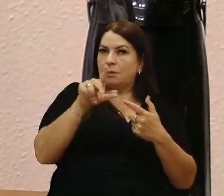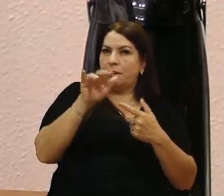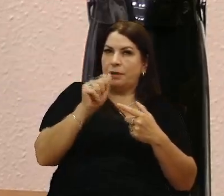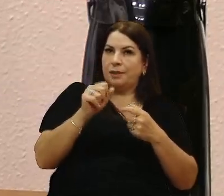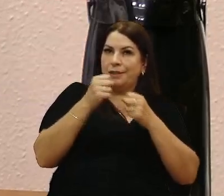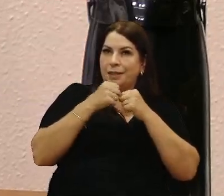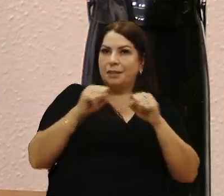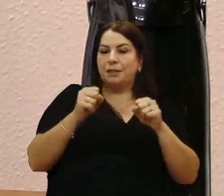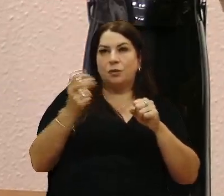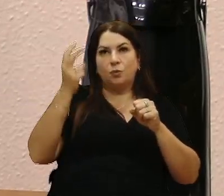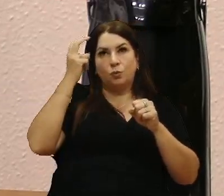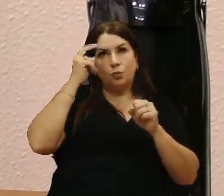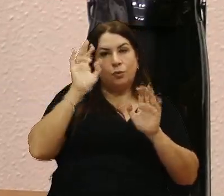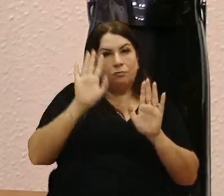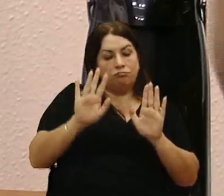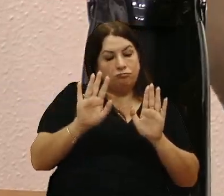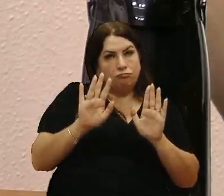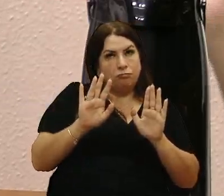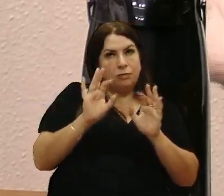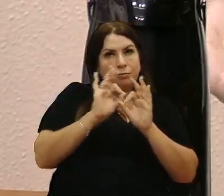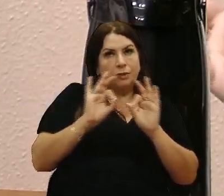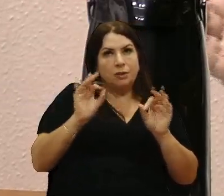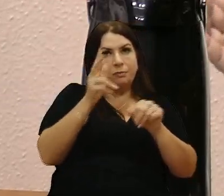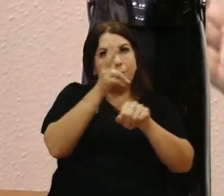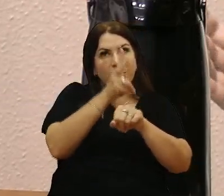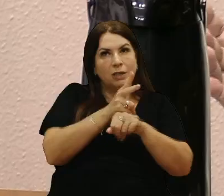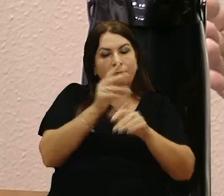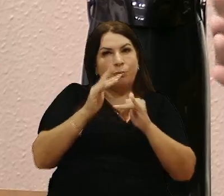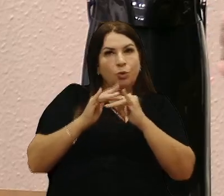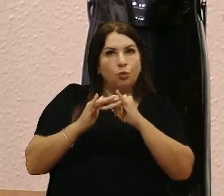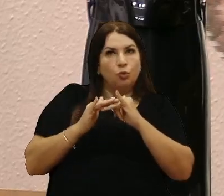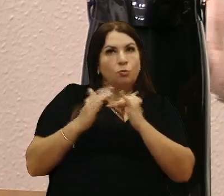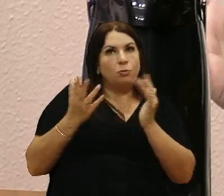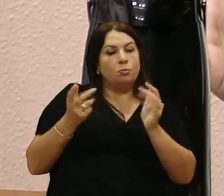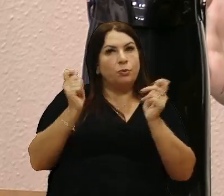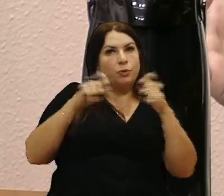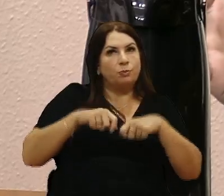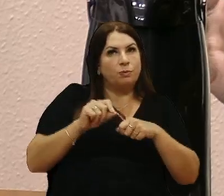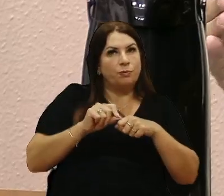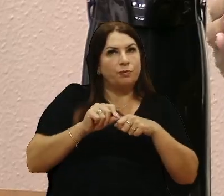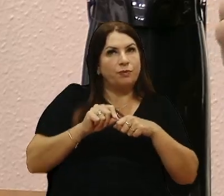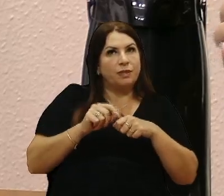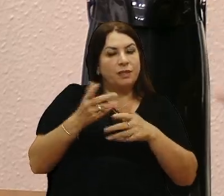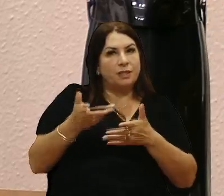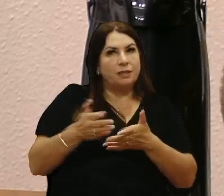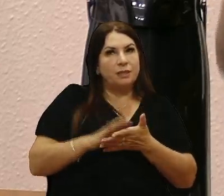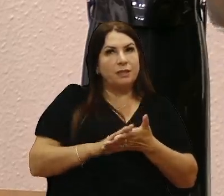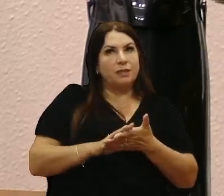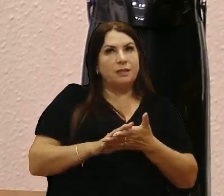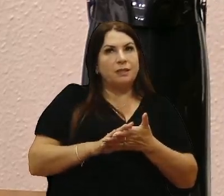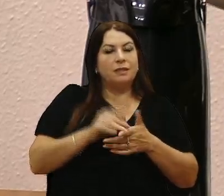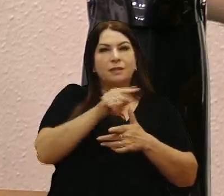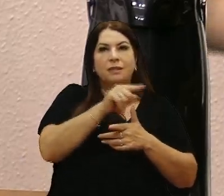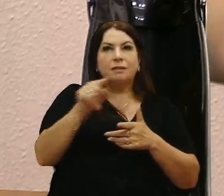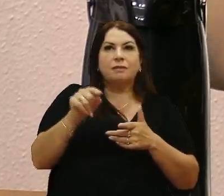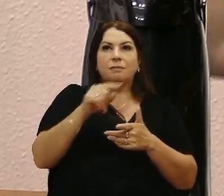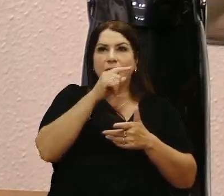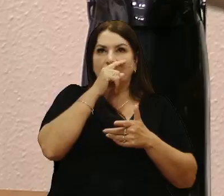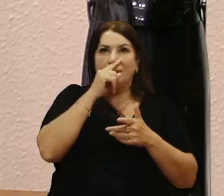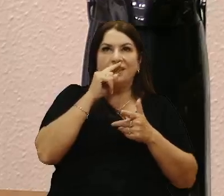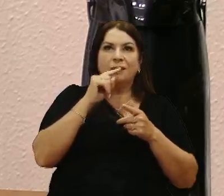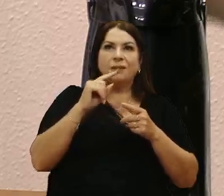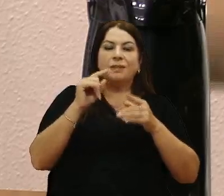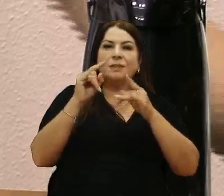Cultura. Então, é um pedido, seria simples uma câmera pelo YouTube, se fosse possível, para fazer a transmissão, o que permitiria que todos os